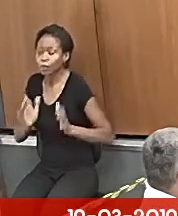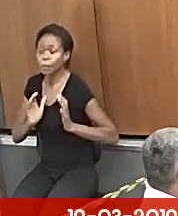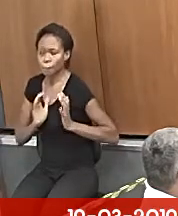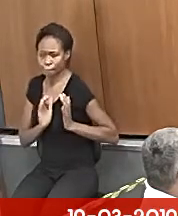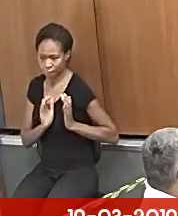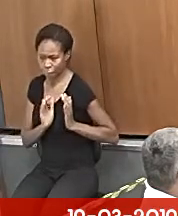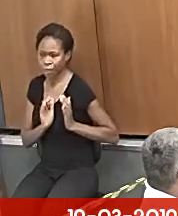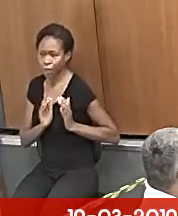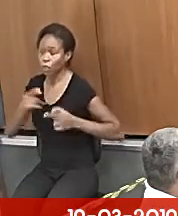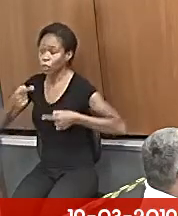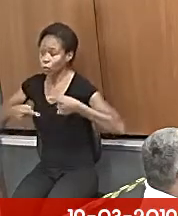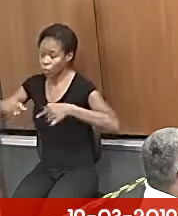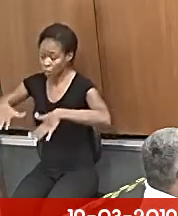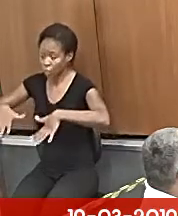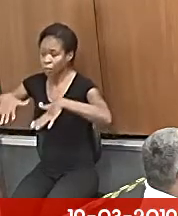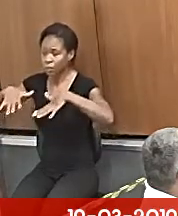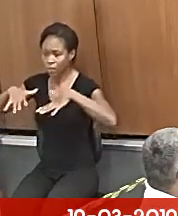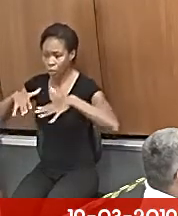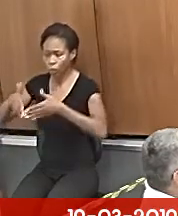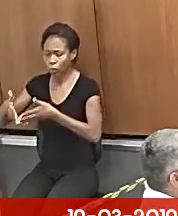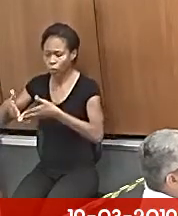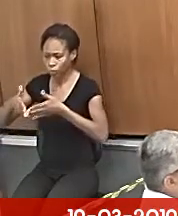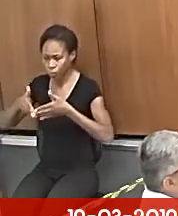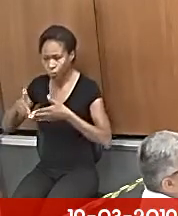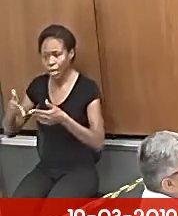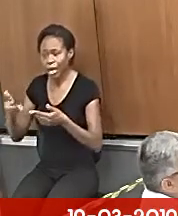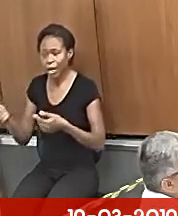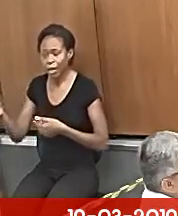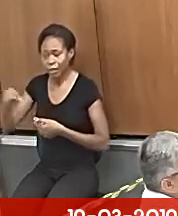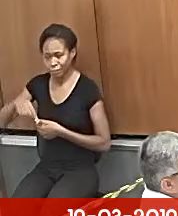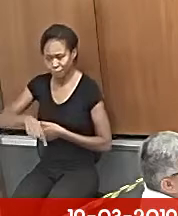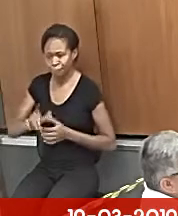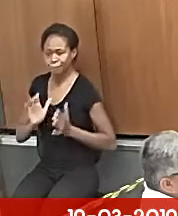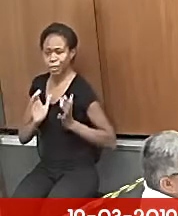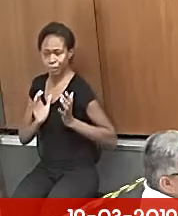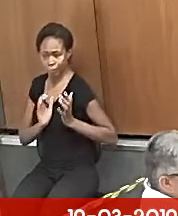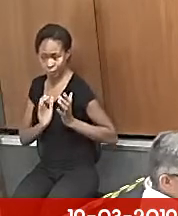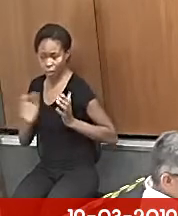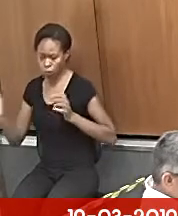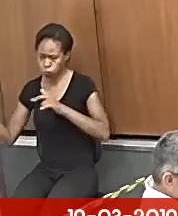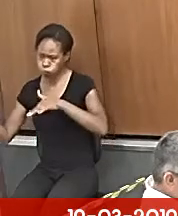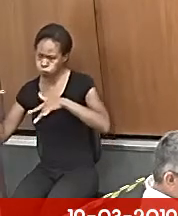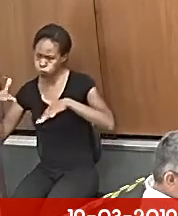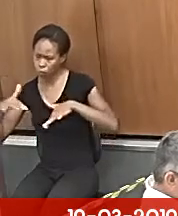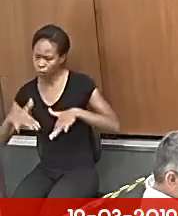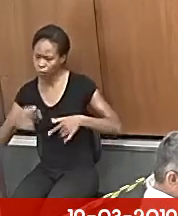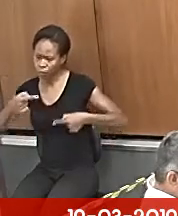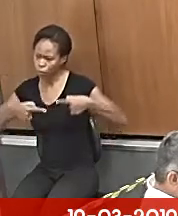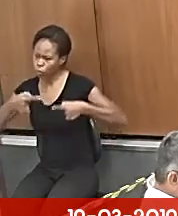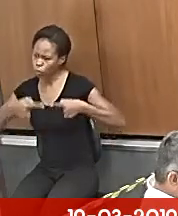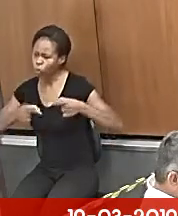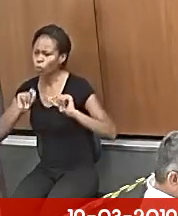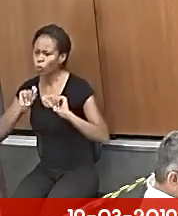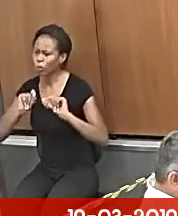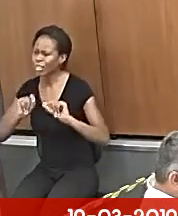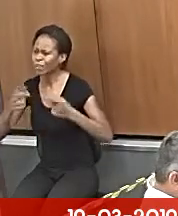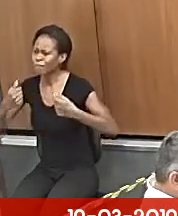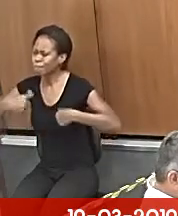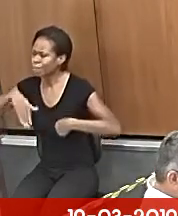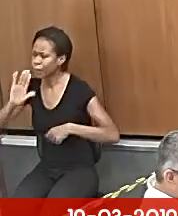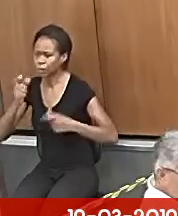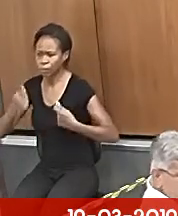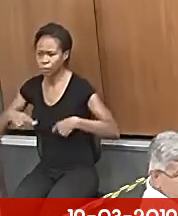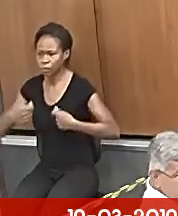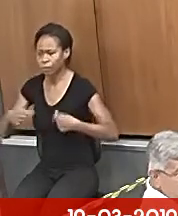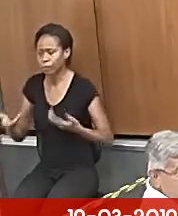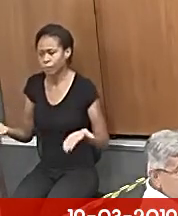convidados a paz da região metropolitana de da nossa capital discute o que as apaes mais precisam agora